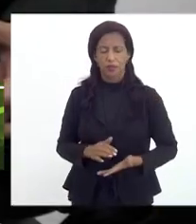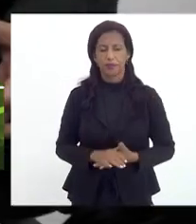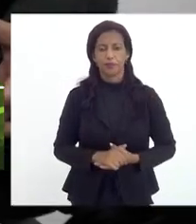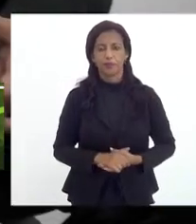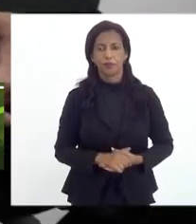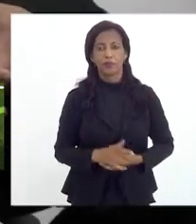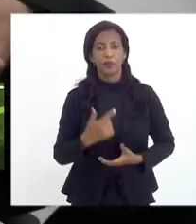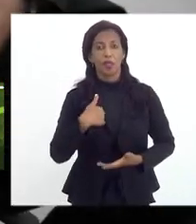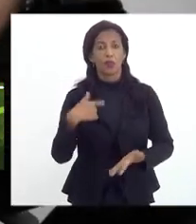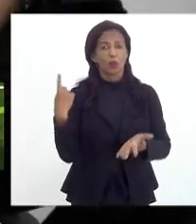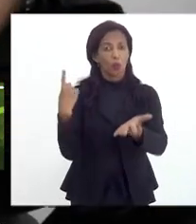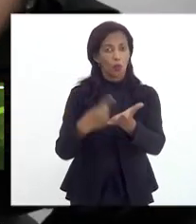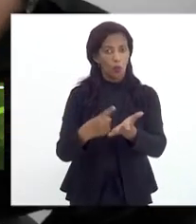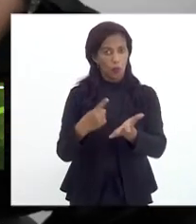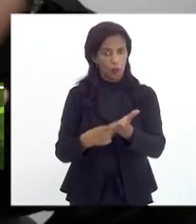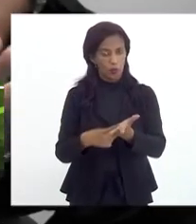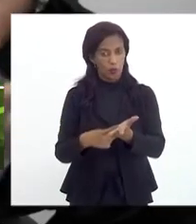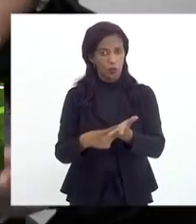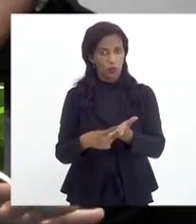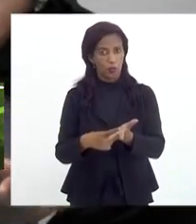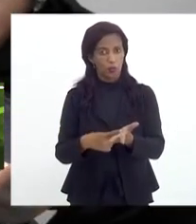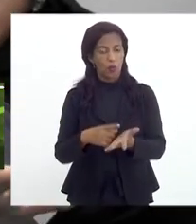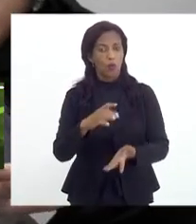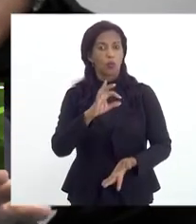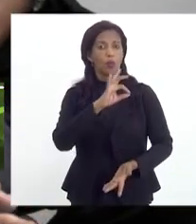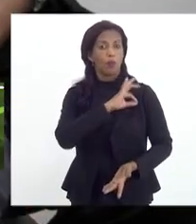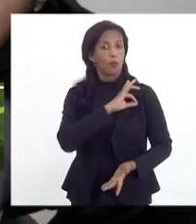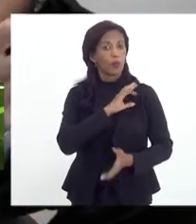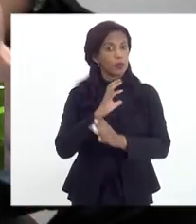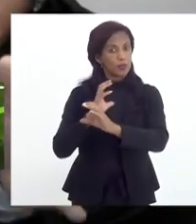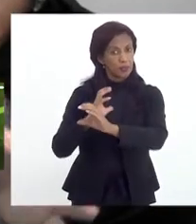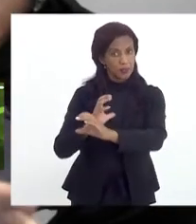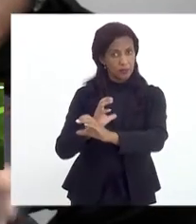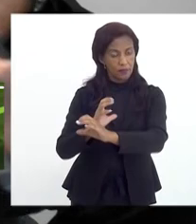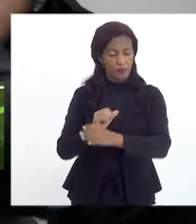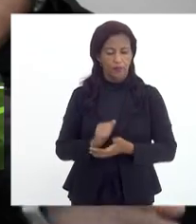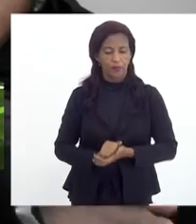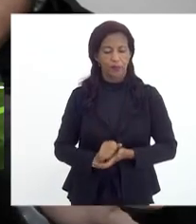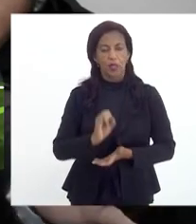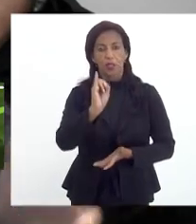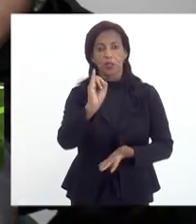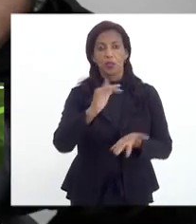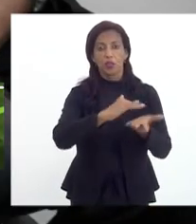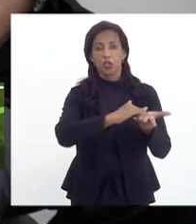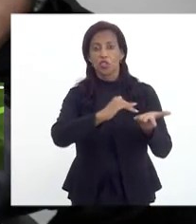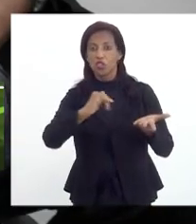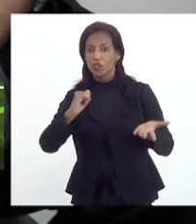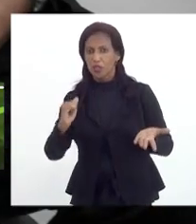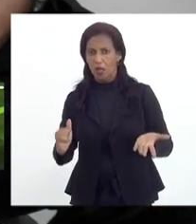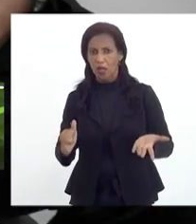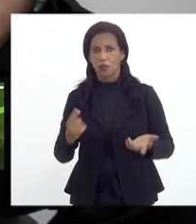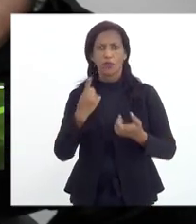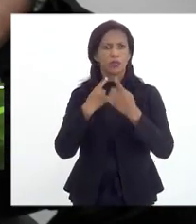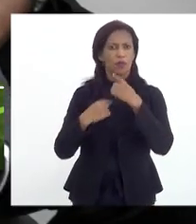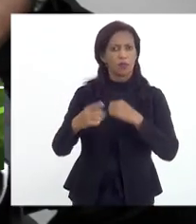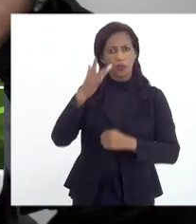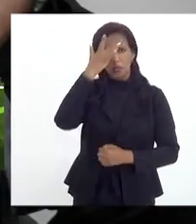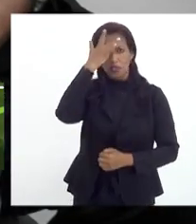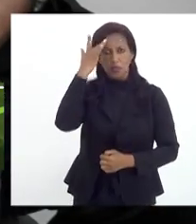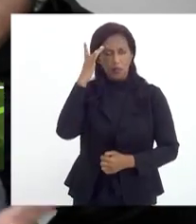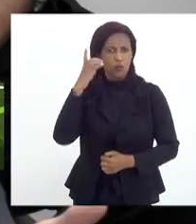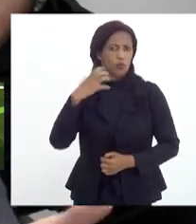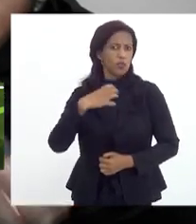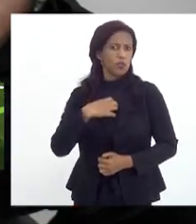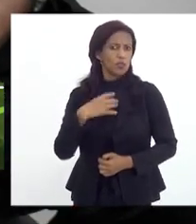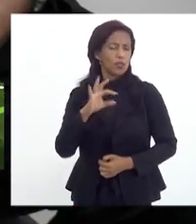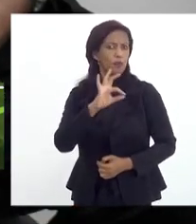concurso da Polícia Civil Então, se nós tirarmos Retirarmos A vontade da pessoa Ser policial